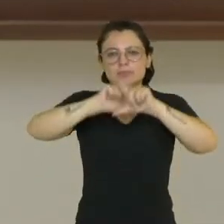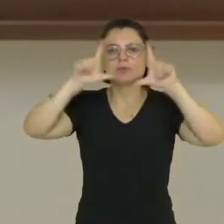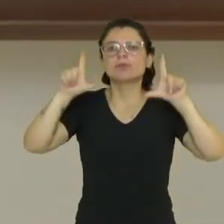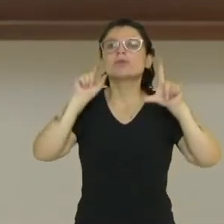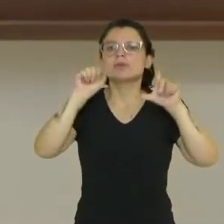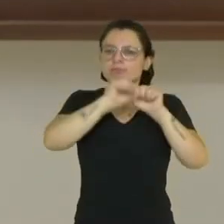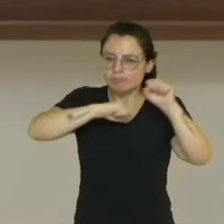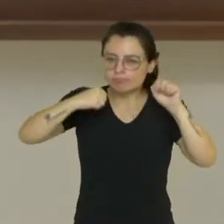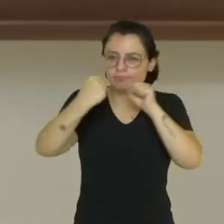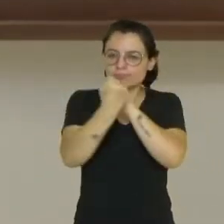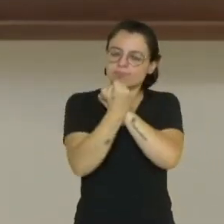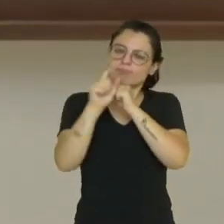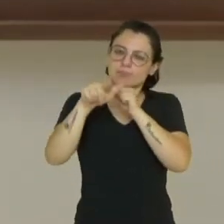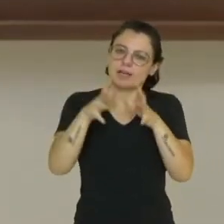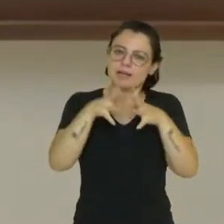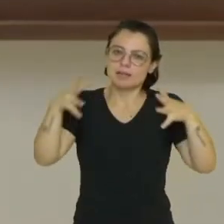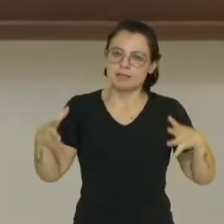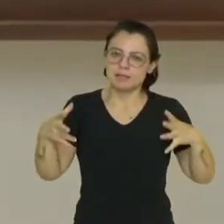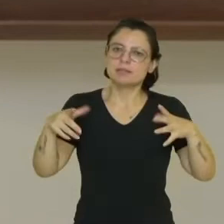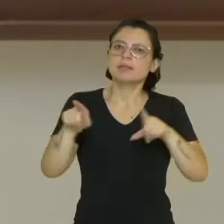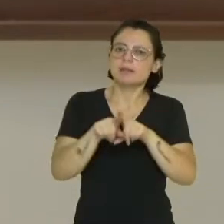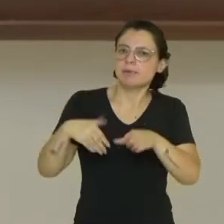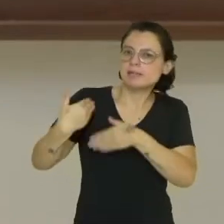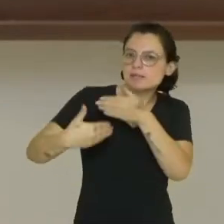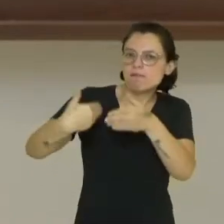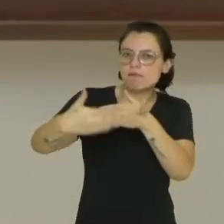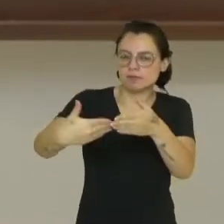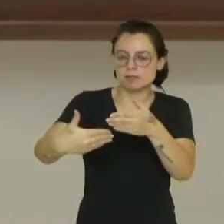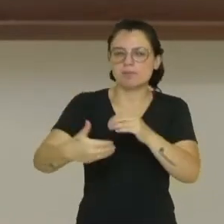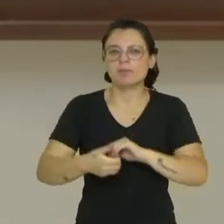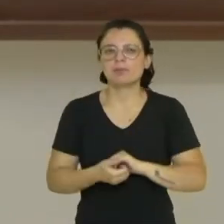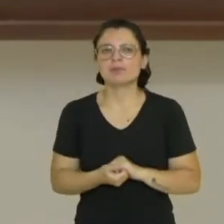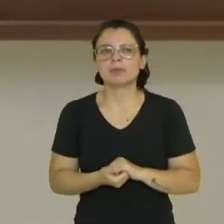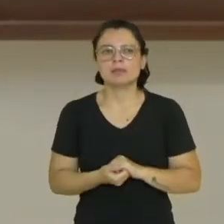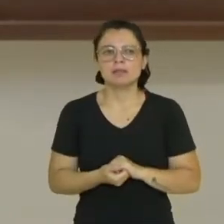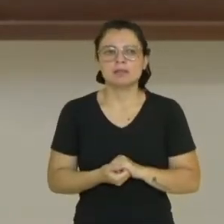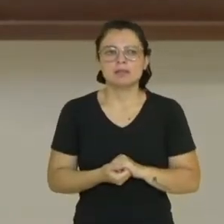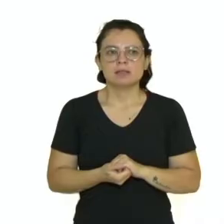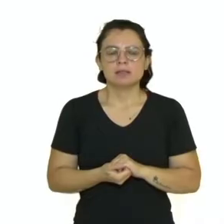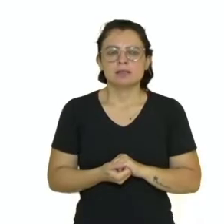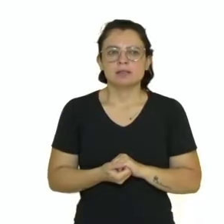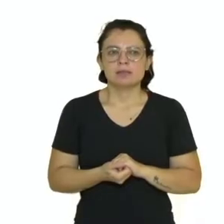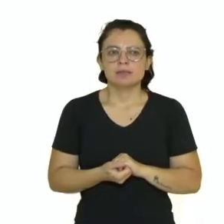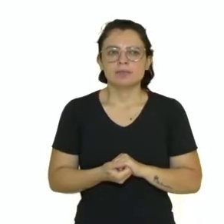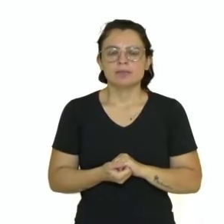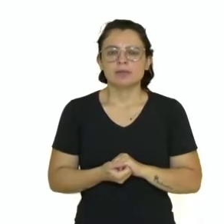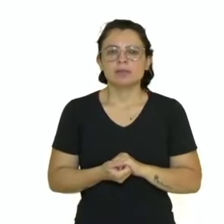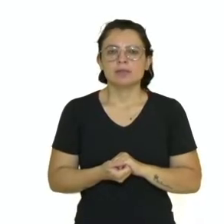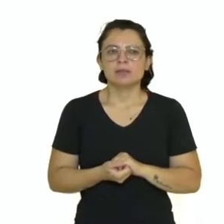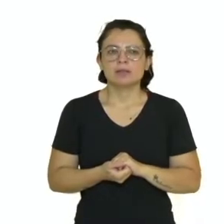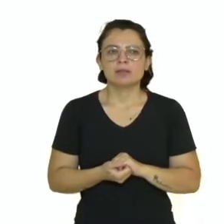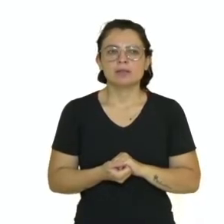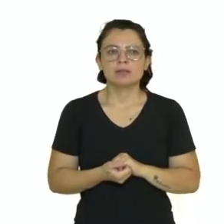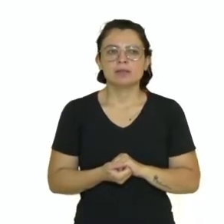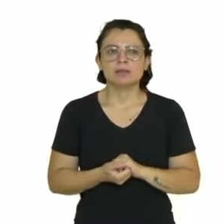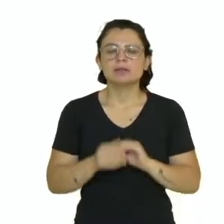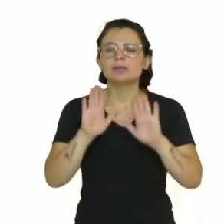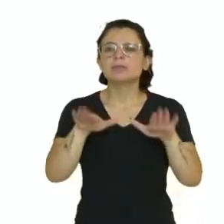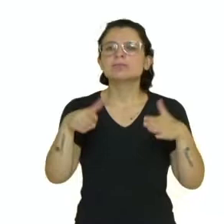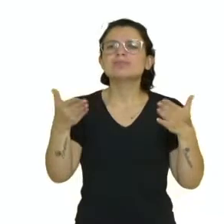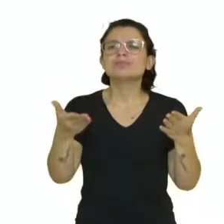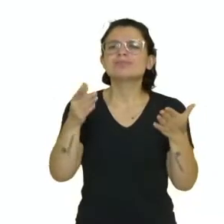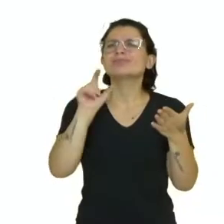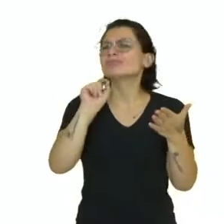e desenvolvida, né? Era uma civilização bastante desenvolvida. Então, você lembra o que é um sítio arqueológico,